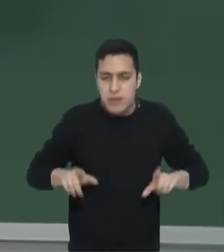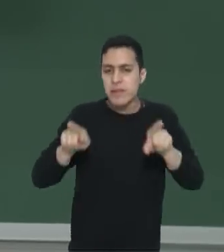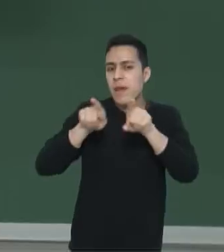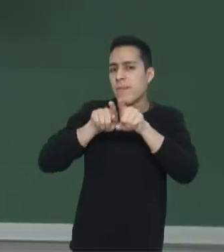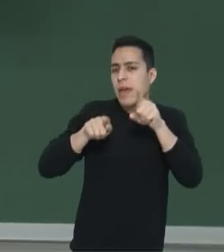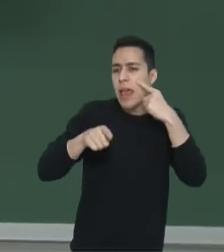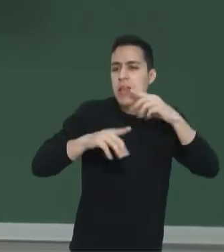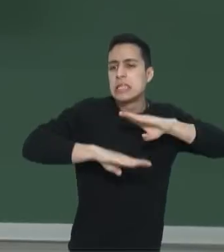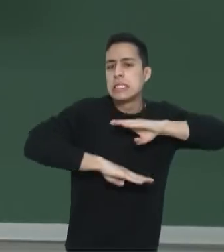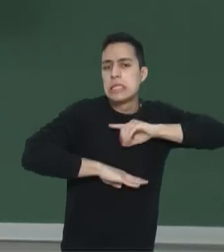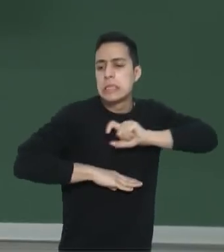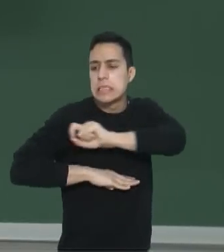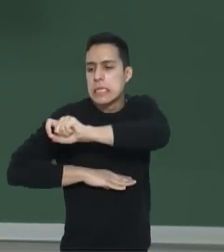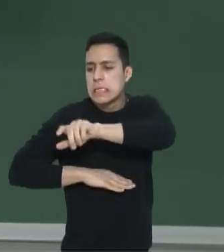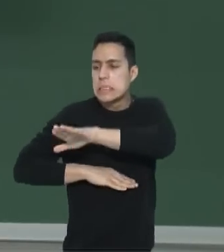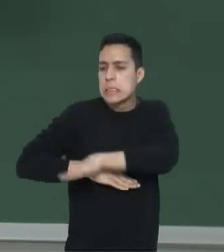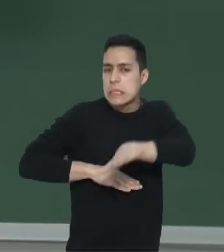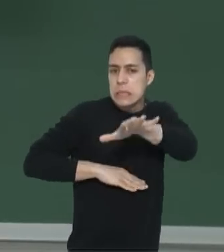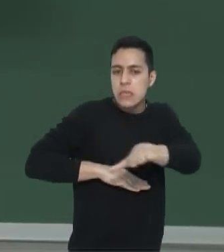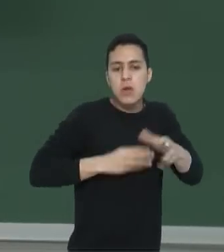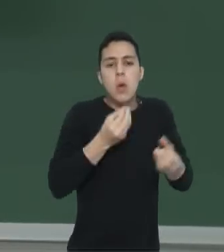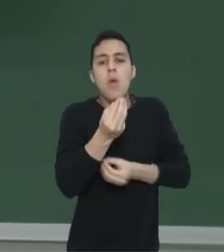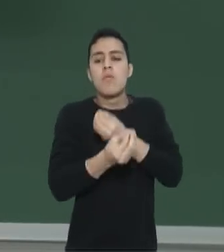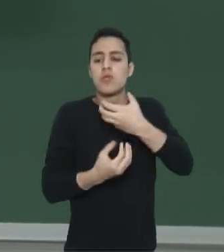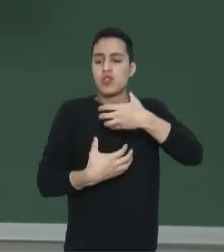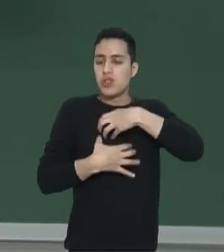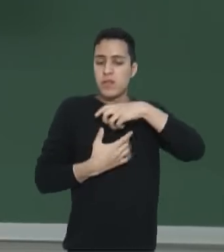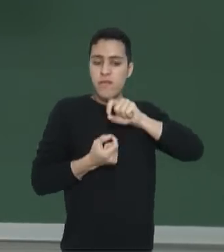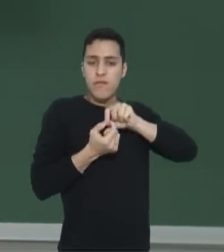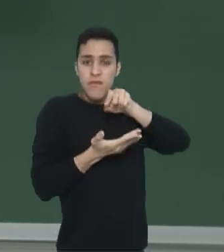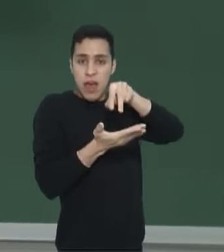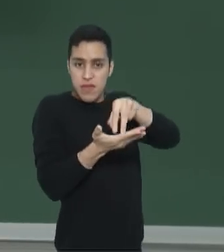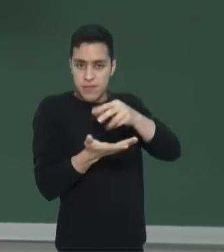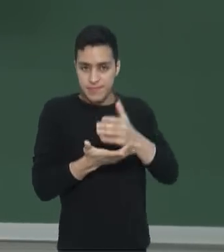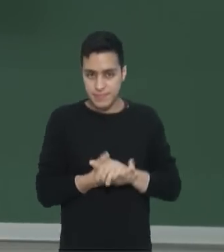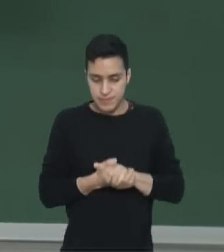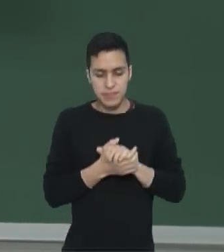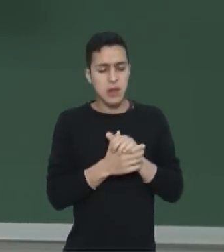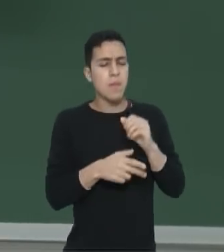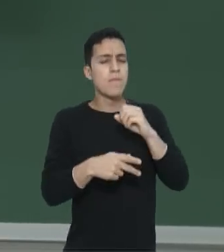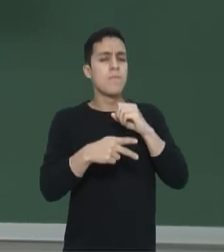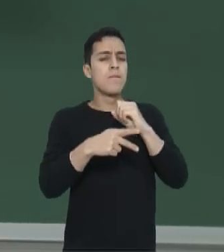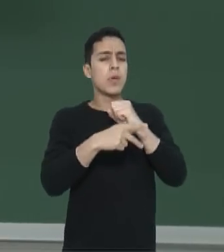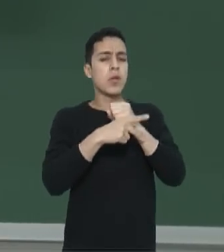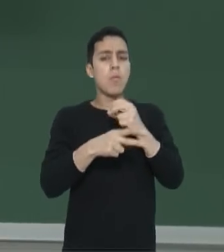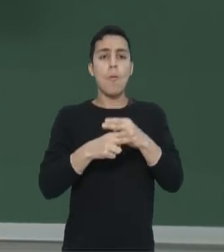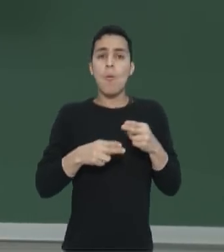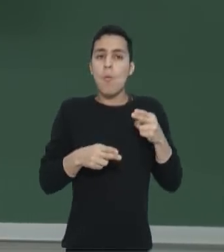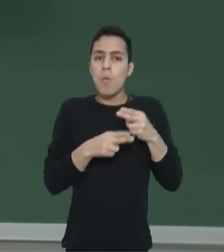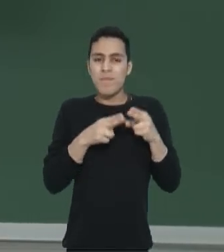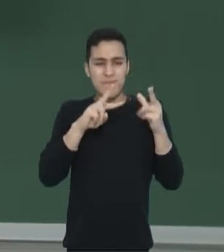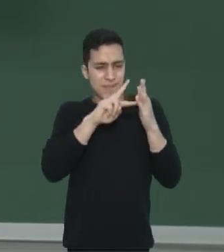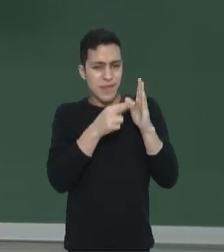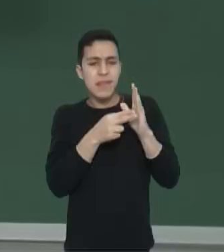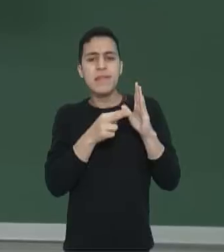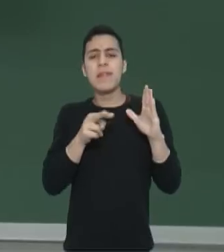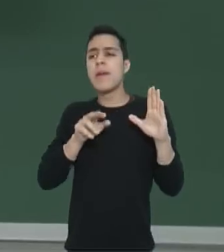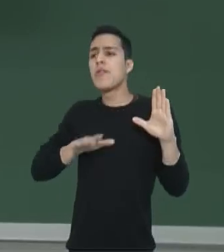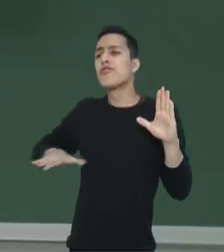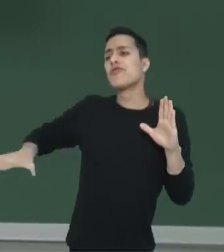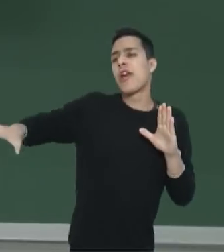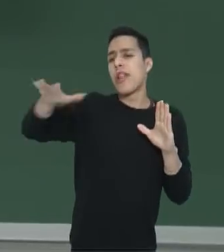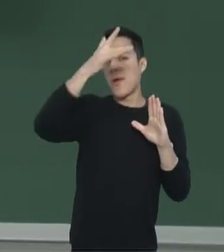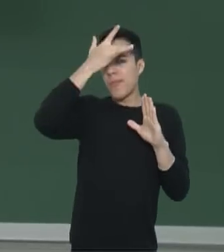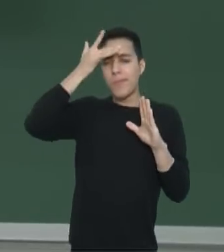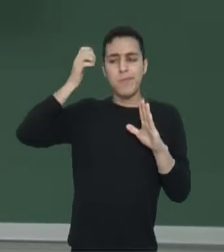situações, as ações que devem ser tomadas. E os pronomes indefinidos são utilizados para abranger a população,